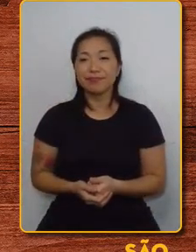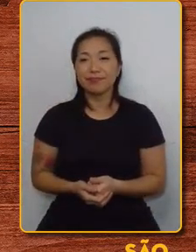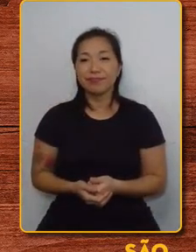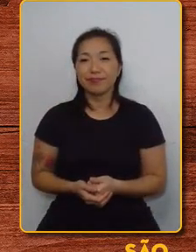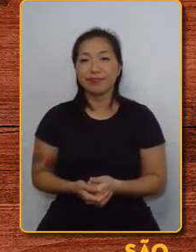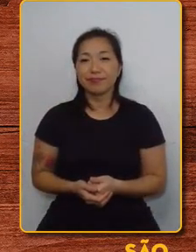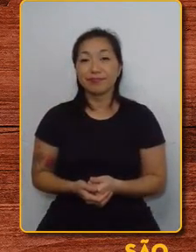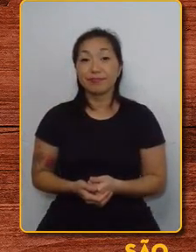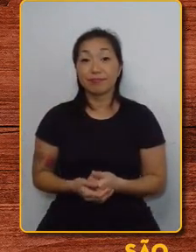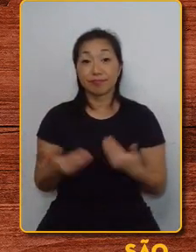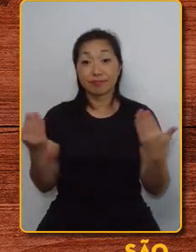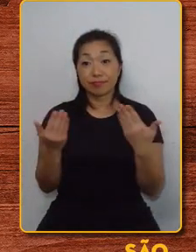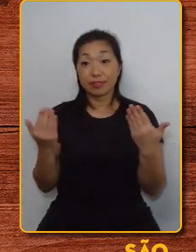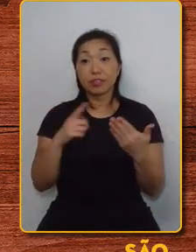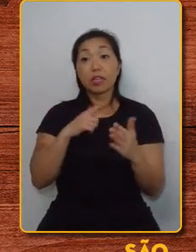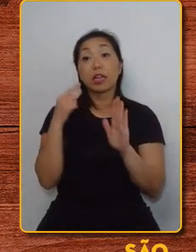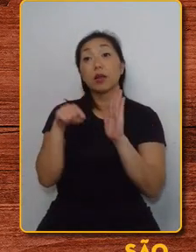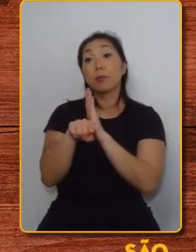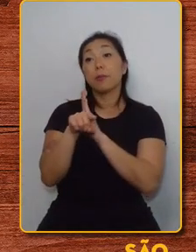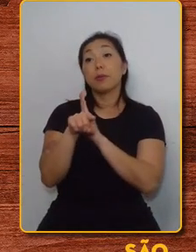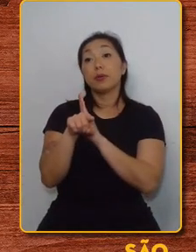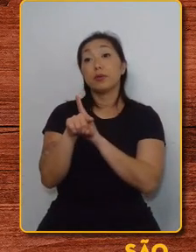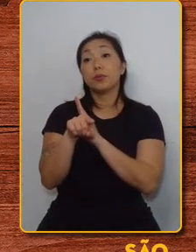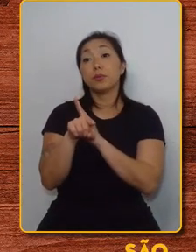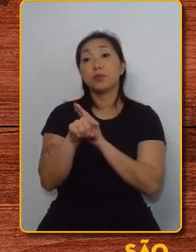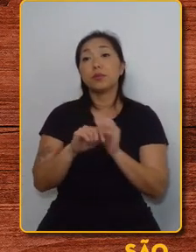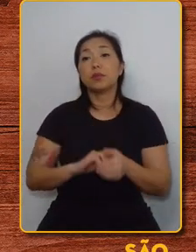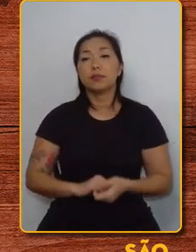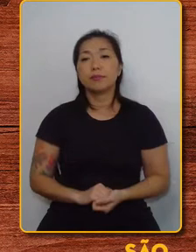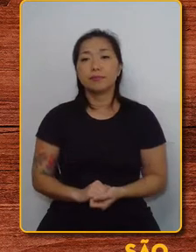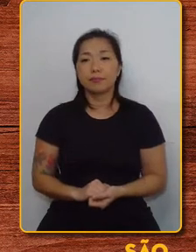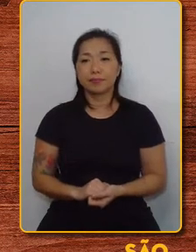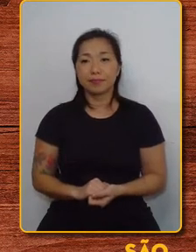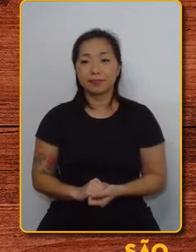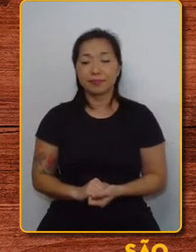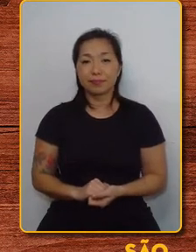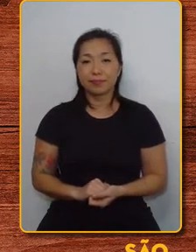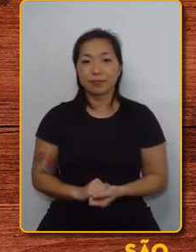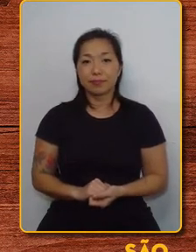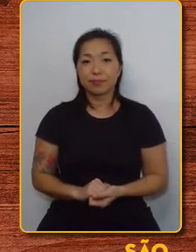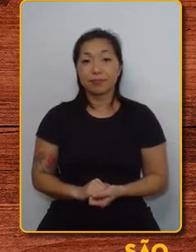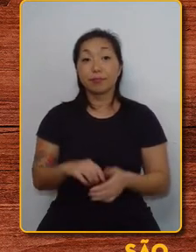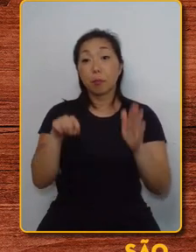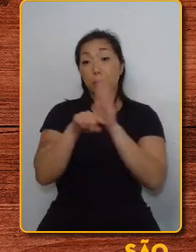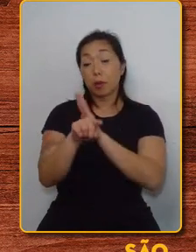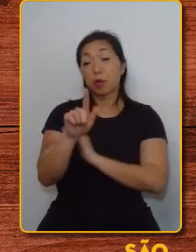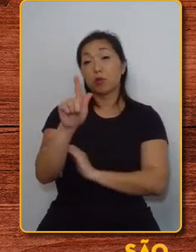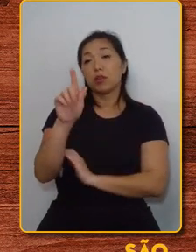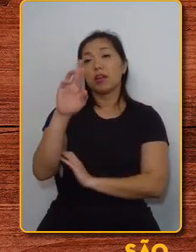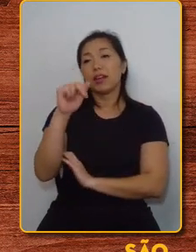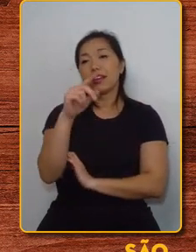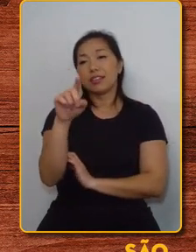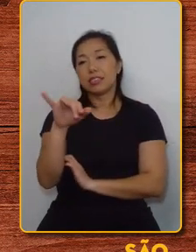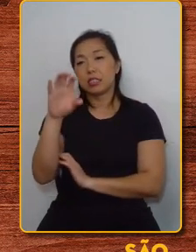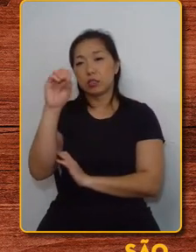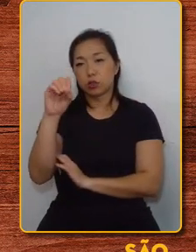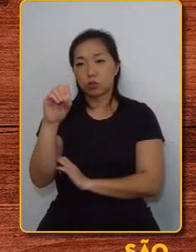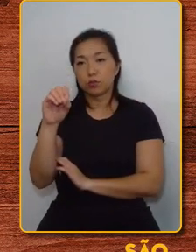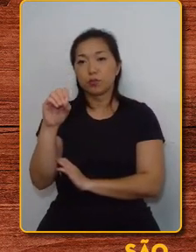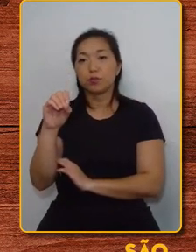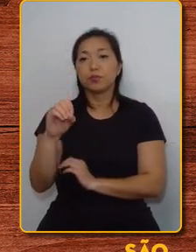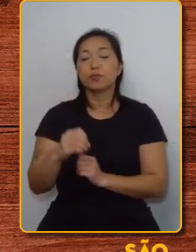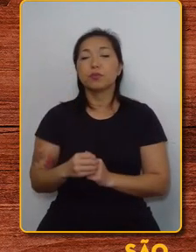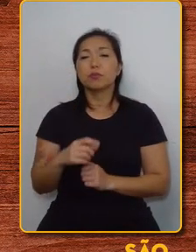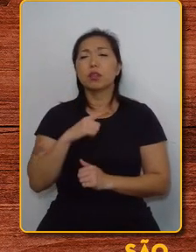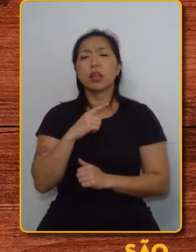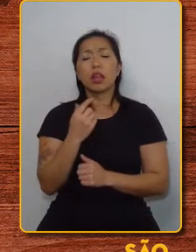Eu vou. Tem uma pergunta do Para o Graziano, se existe algum